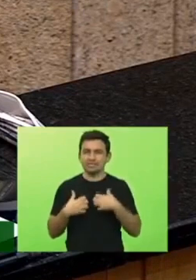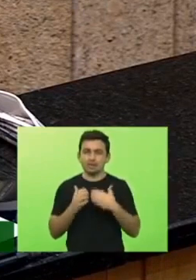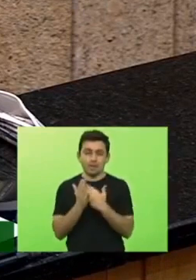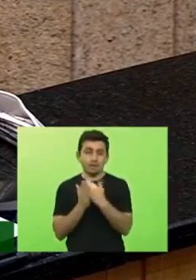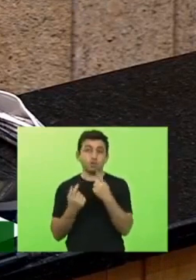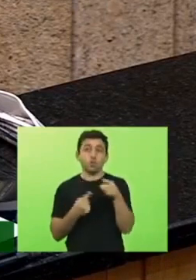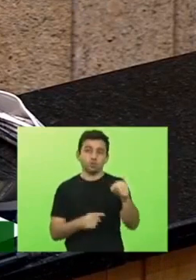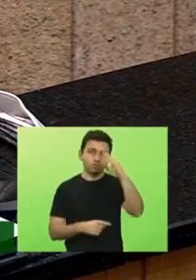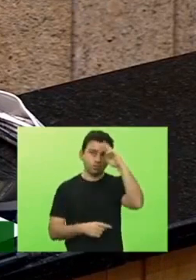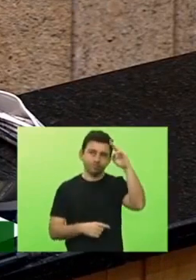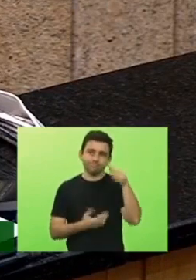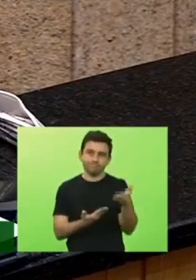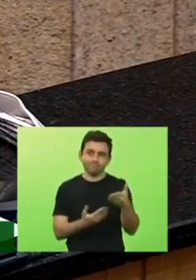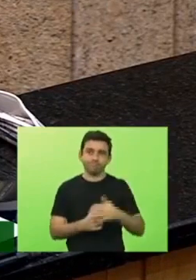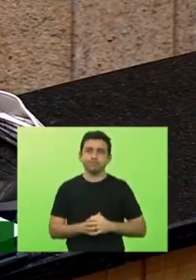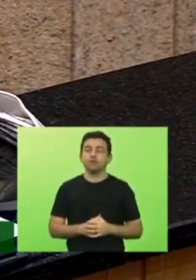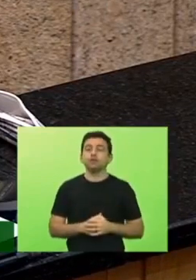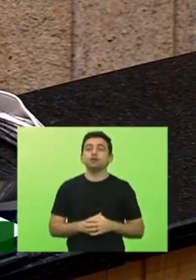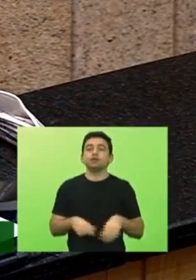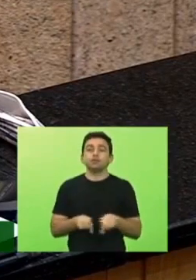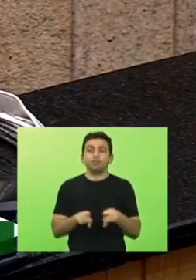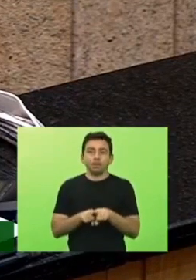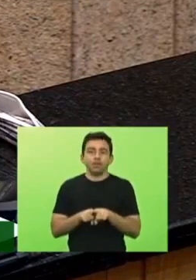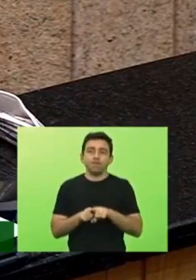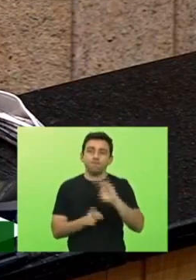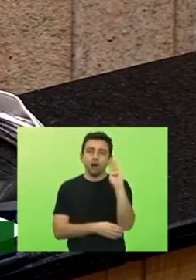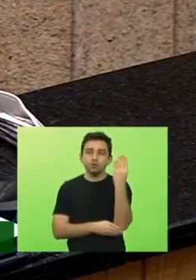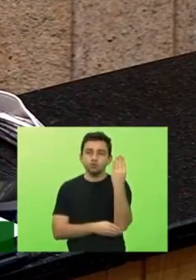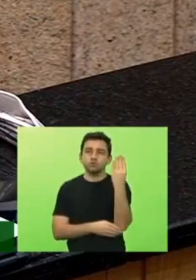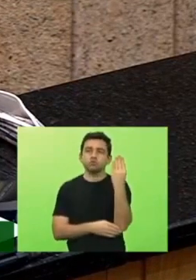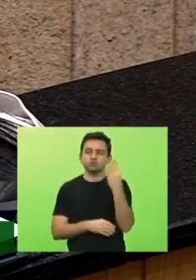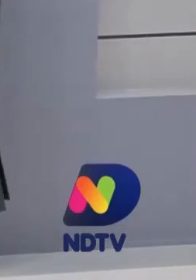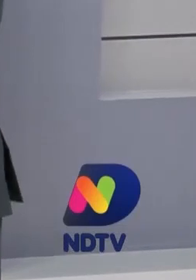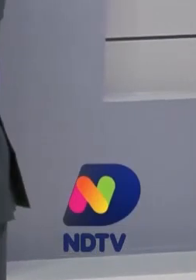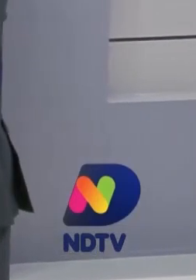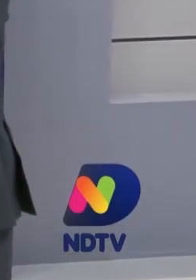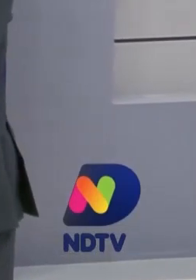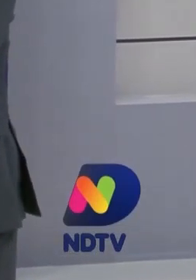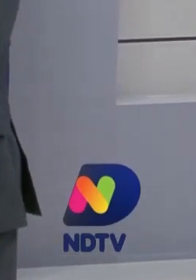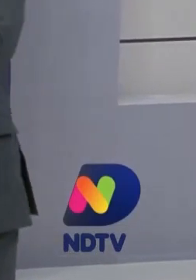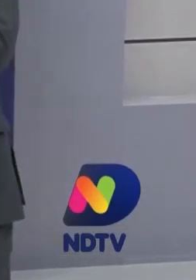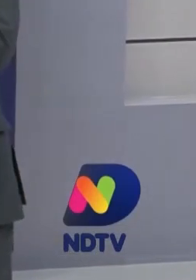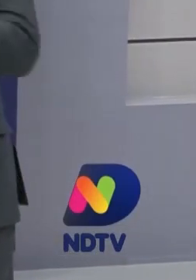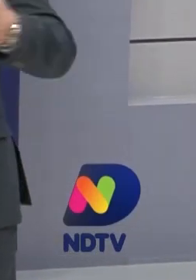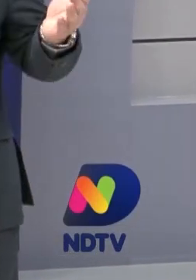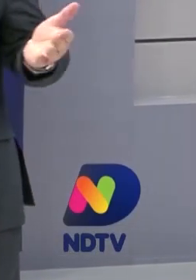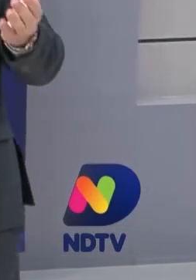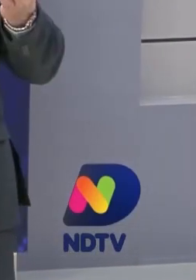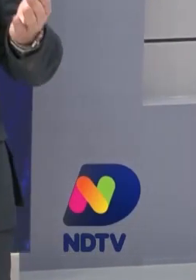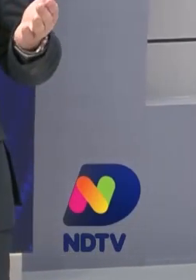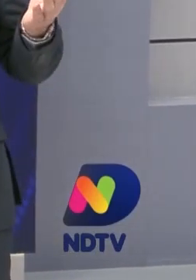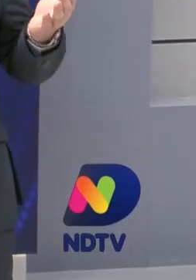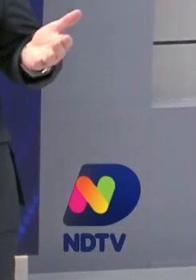Então, só para esclarecer, mais uma fake news da grande mídia contra o presidente Bolsonaro. Isso que é fake news. Dizer que não